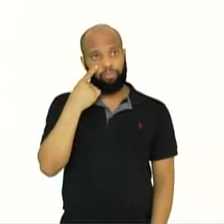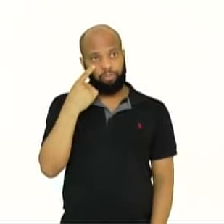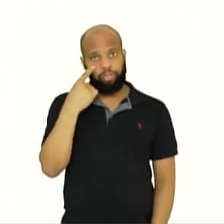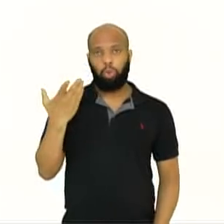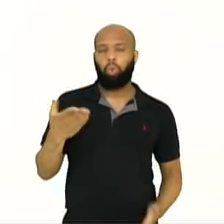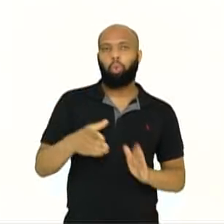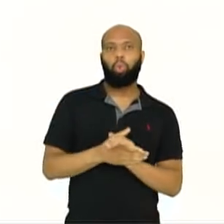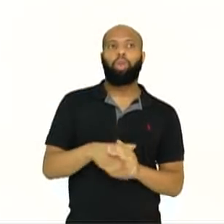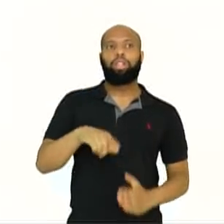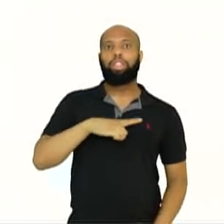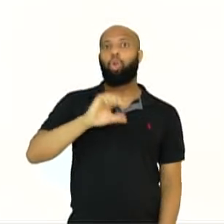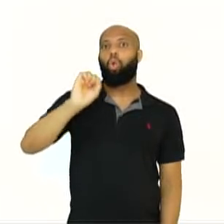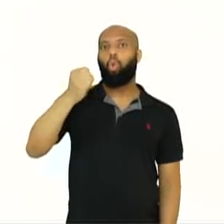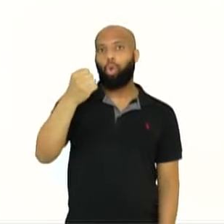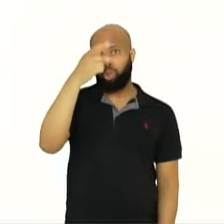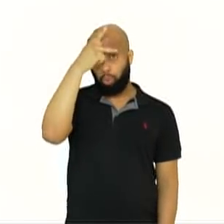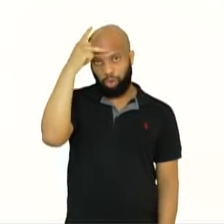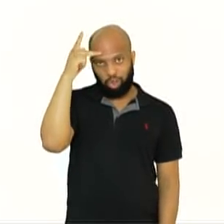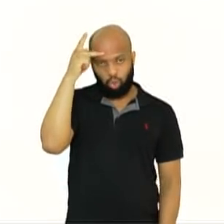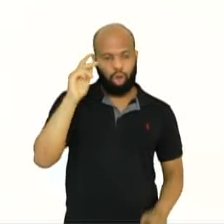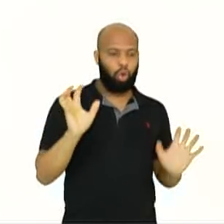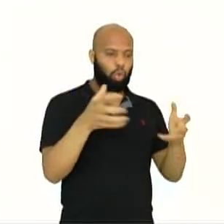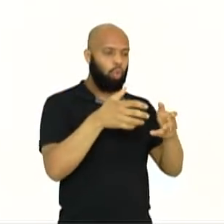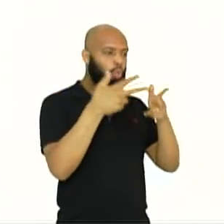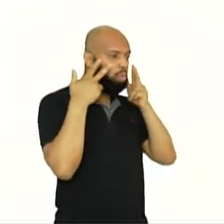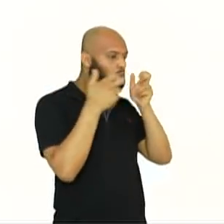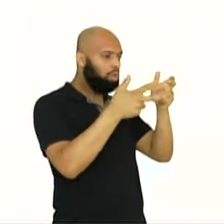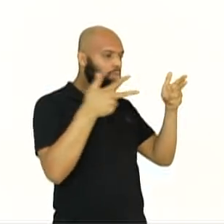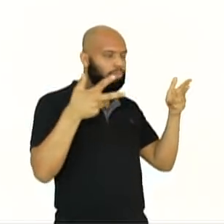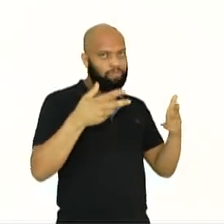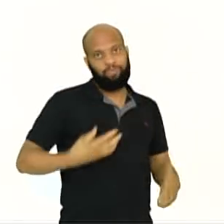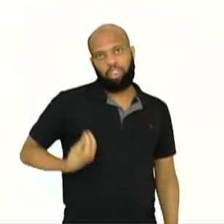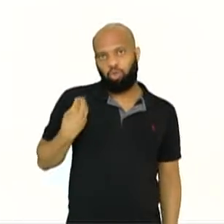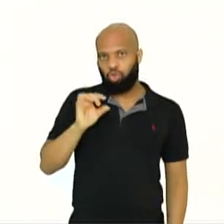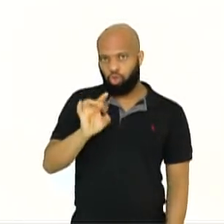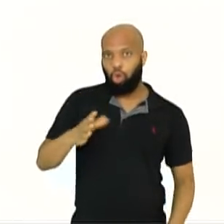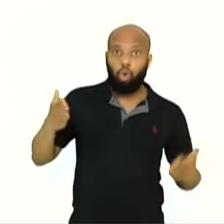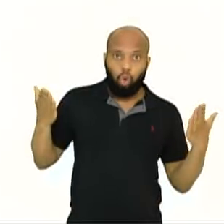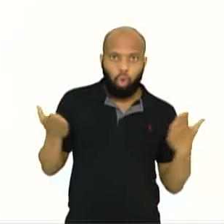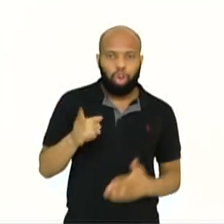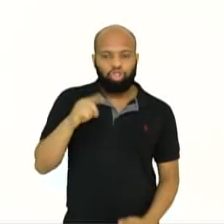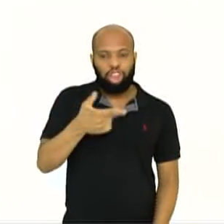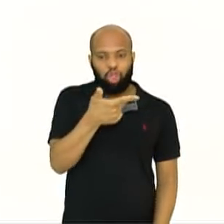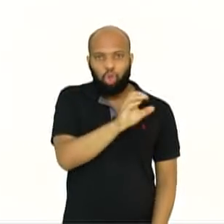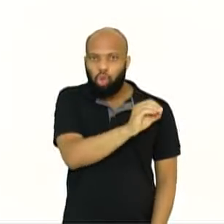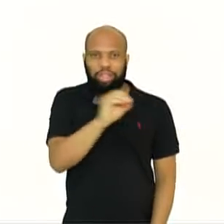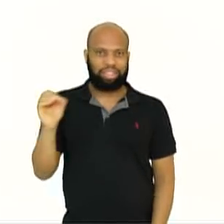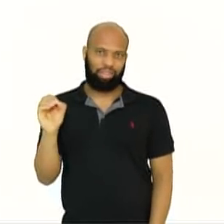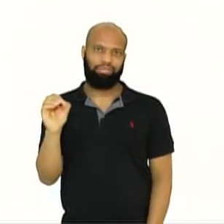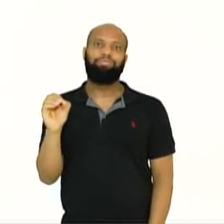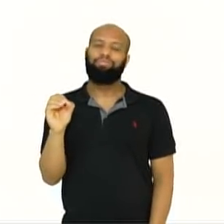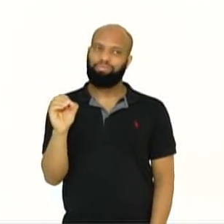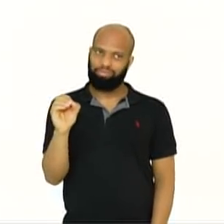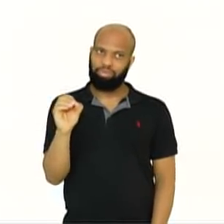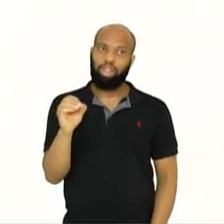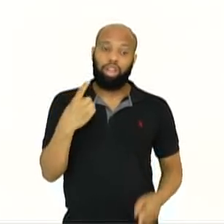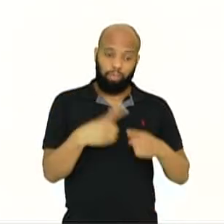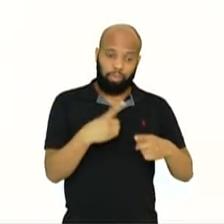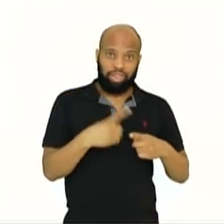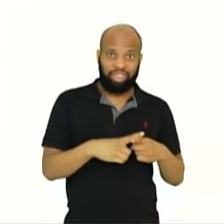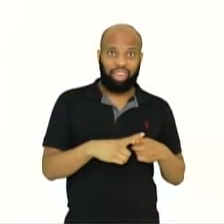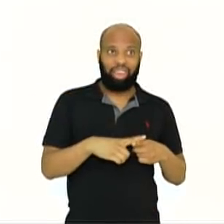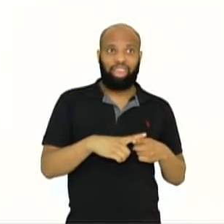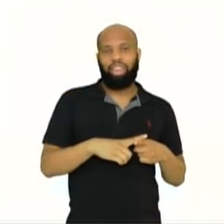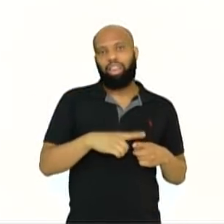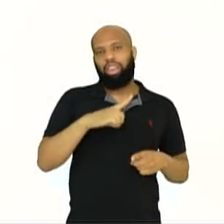enfim, os 8 sobreviventes, hoje já se coloca num número assim de 200 Chetás, perto do que a gente acredita,